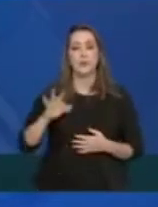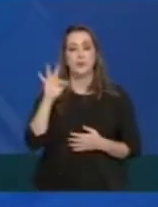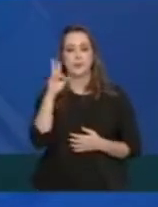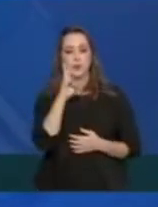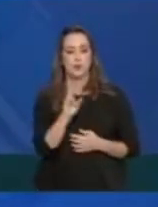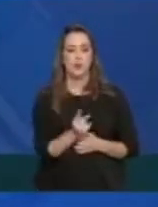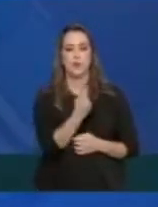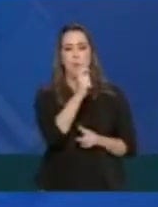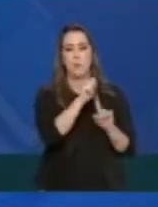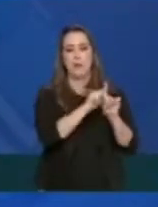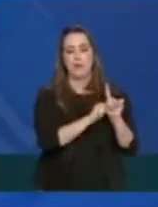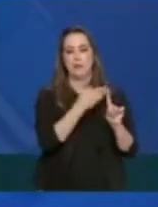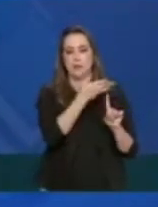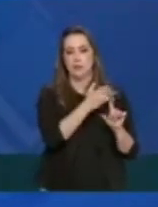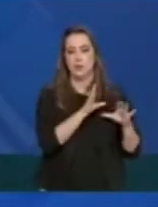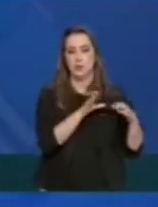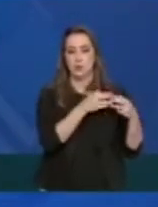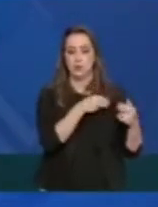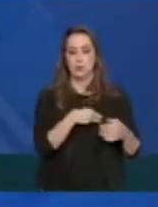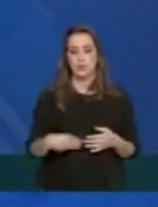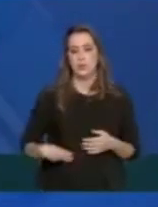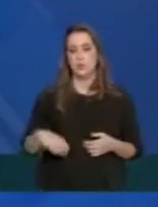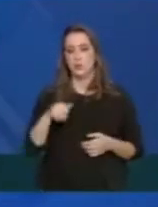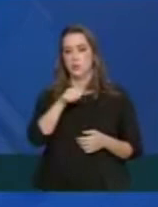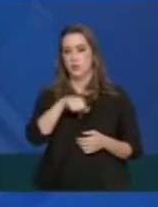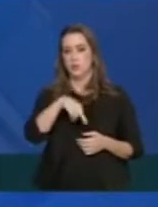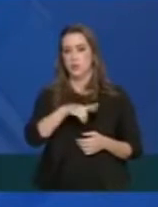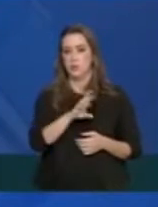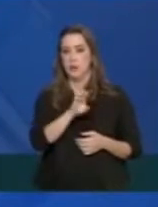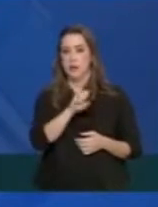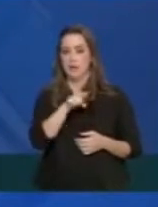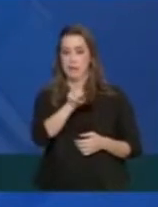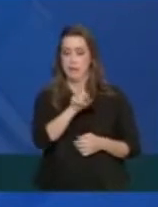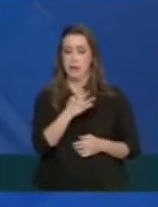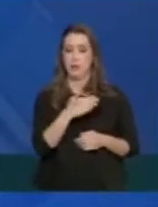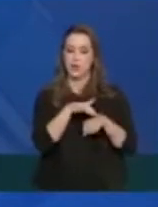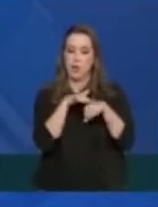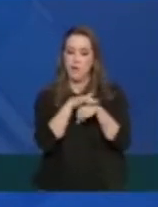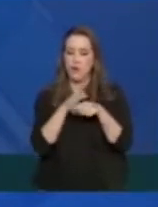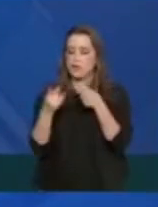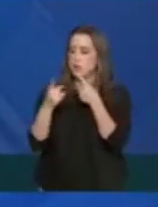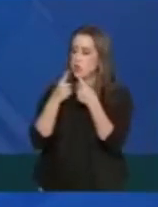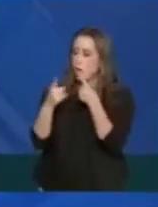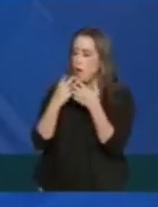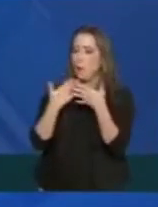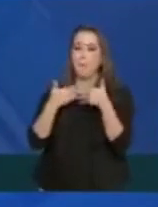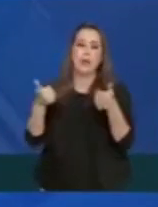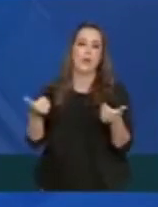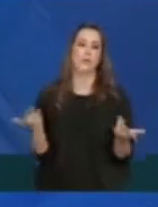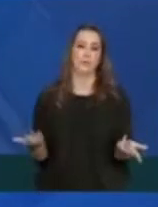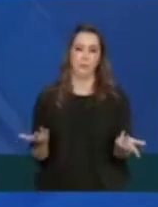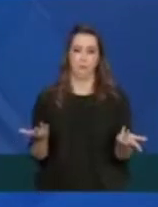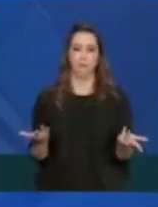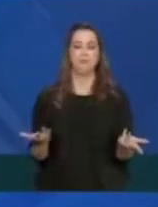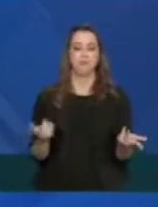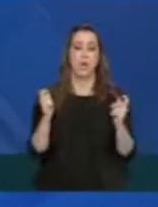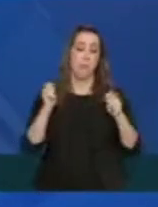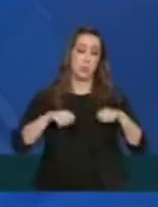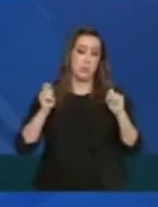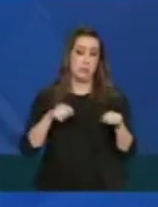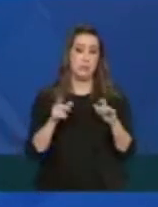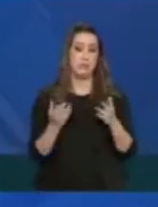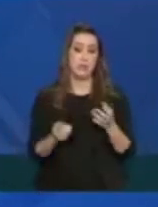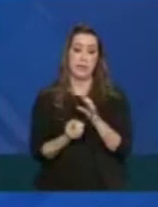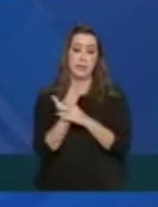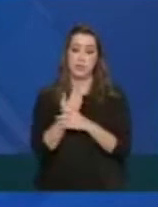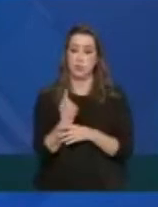mês da postura com o ministro André no Ministério, onde o conversa tem sido muito mais frequente. Então, é possível sim que com a